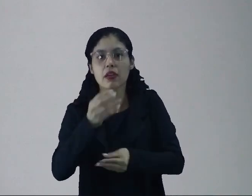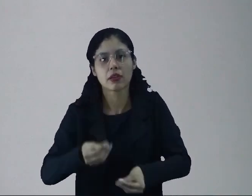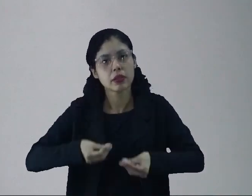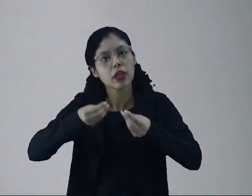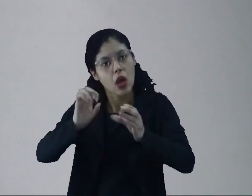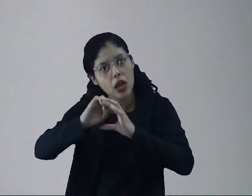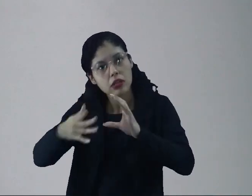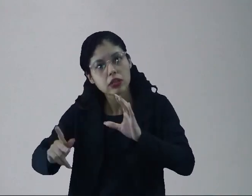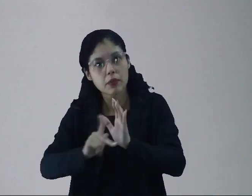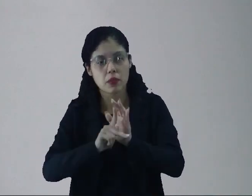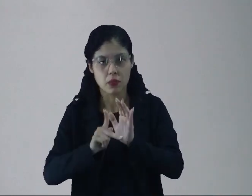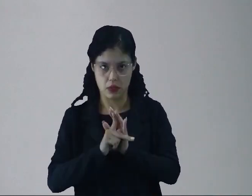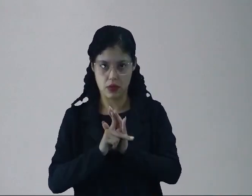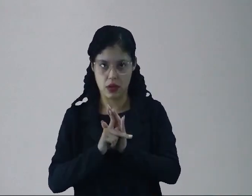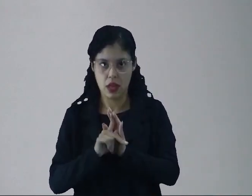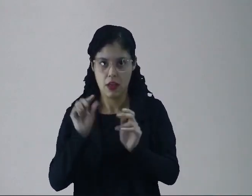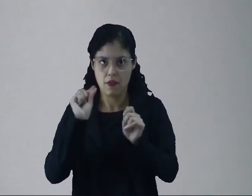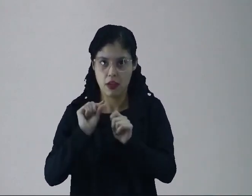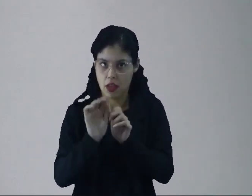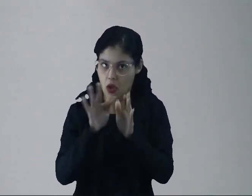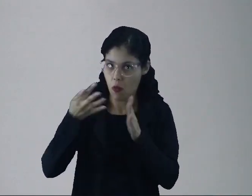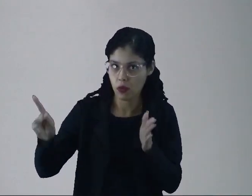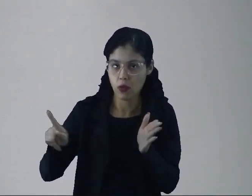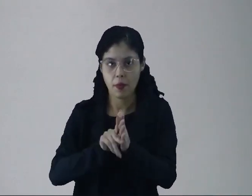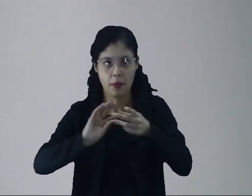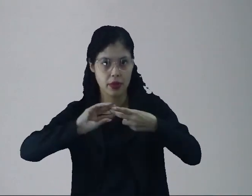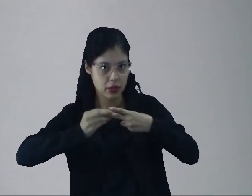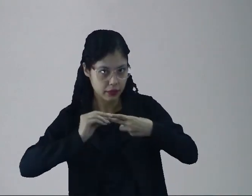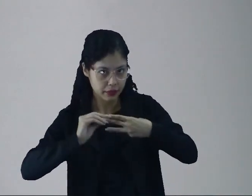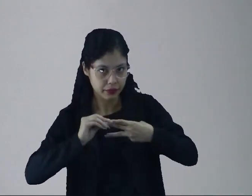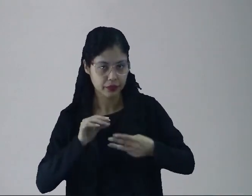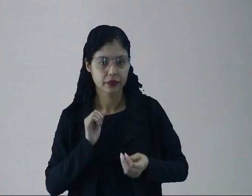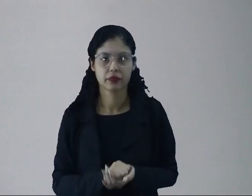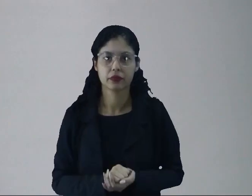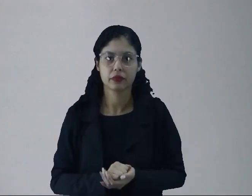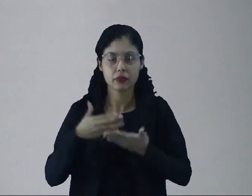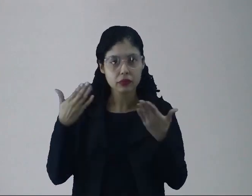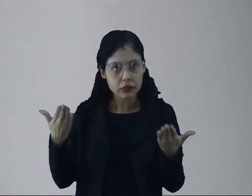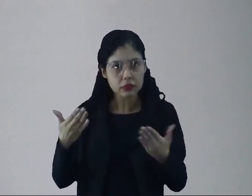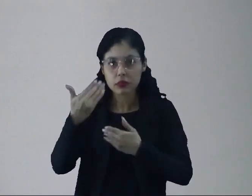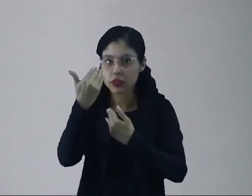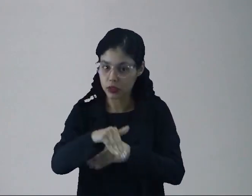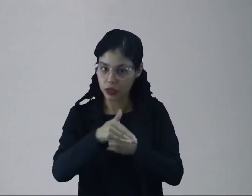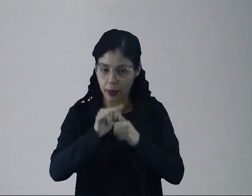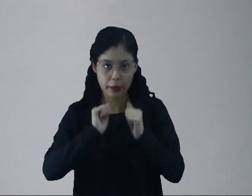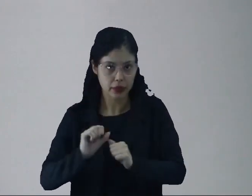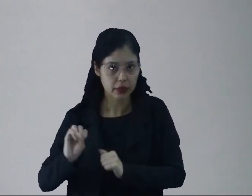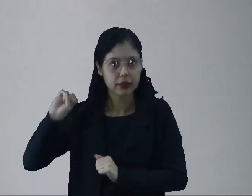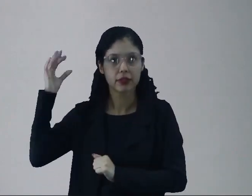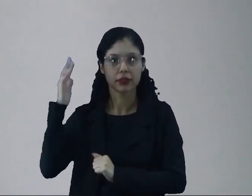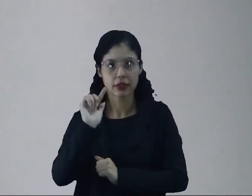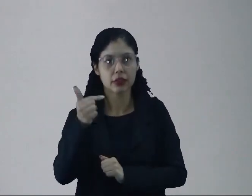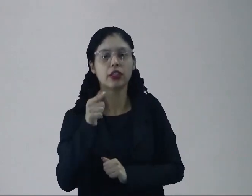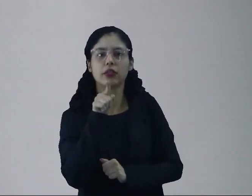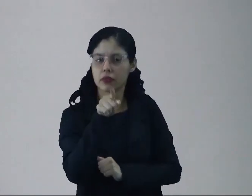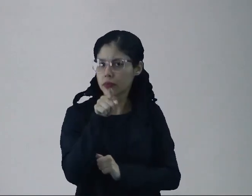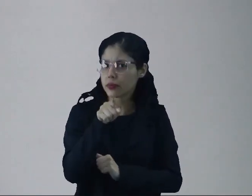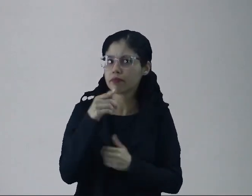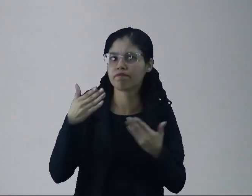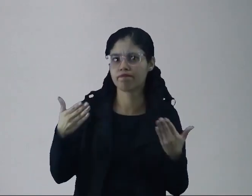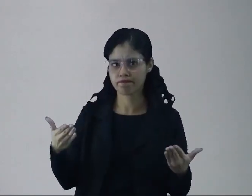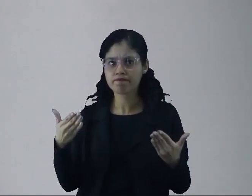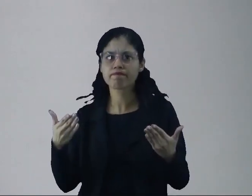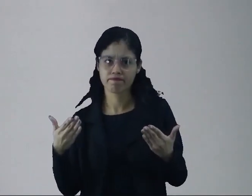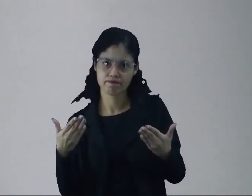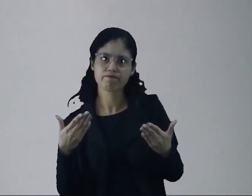dar uma característica ou vai desempenhar uma função dentro dessa célula. Então, em questões de prova, pode acontecer lá de você,